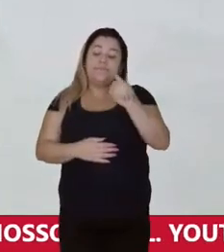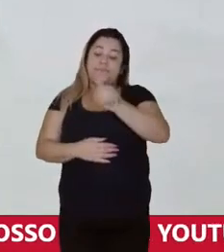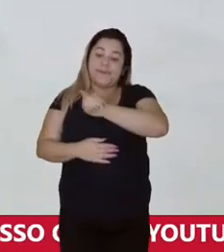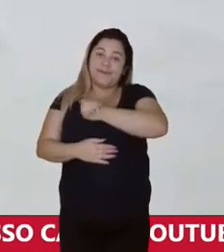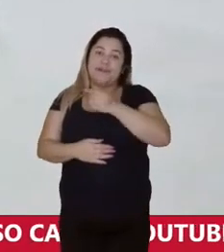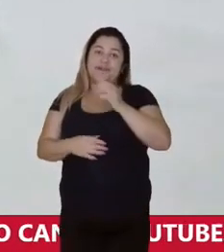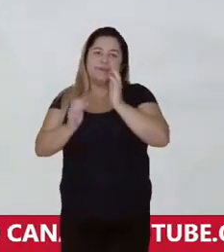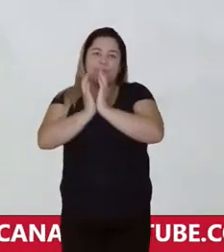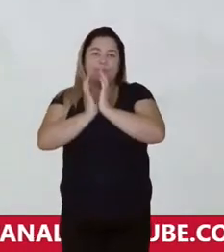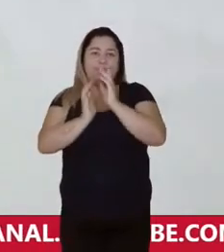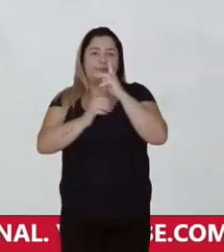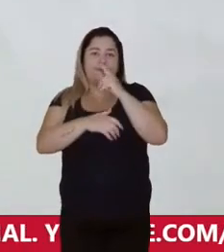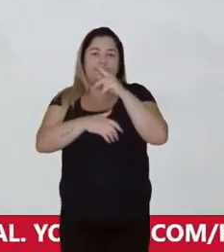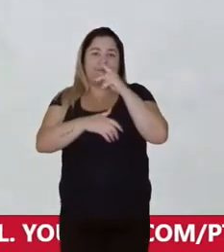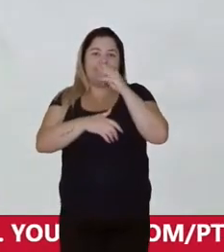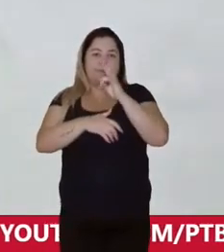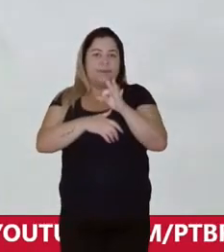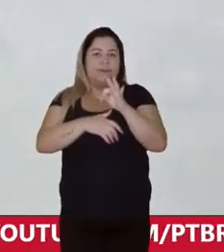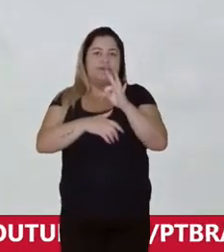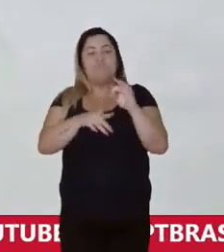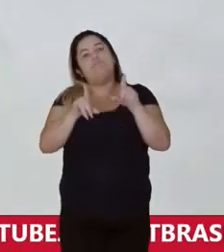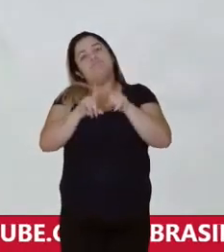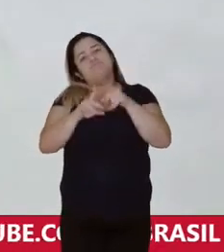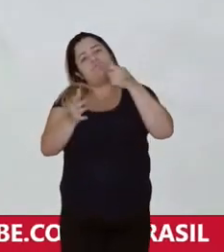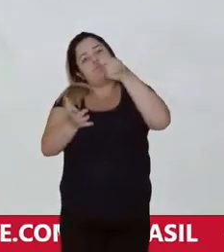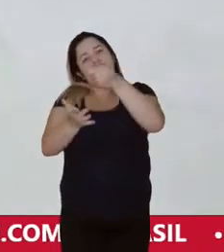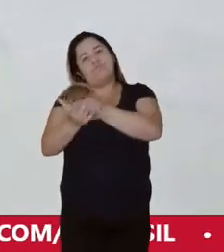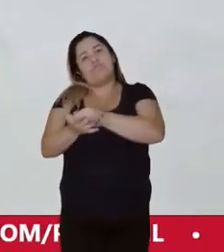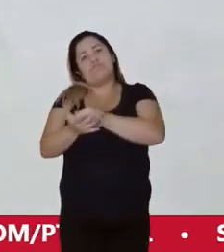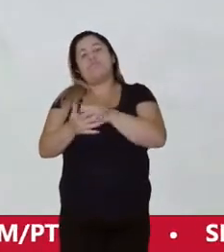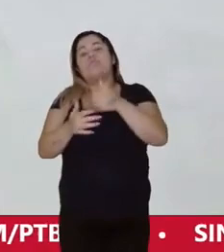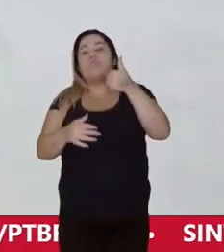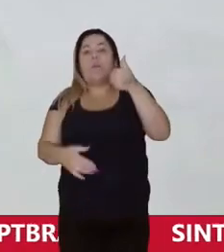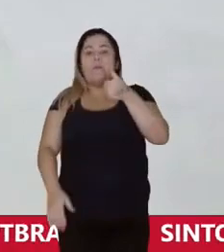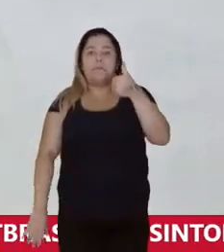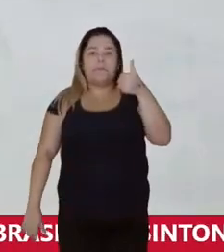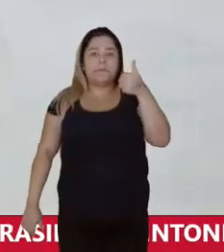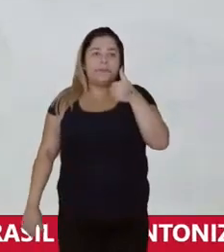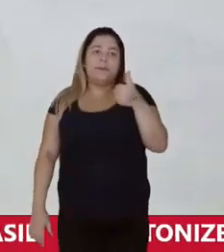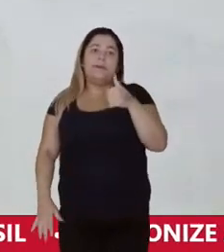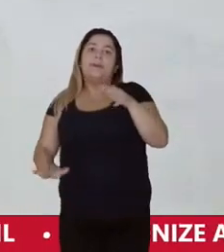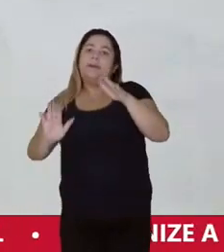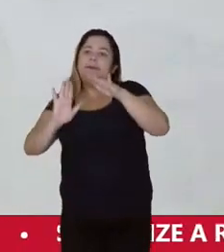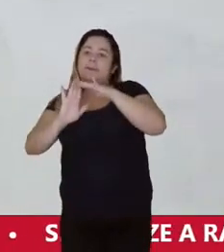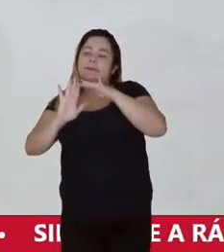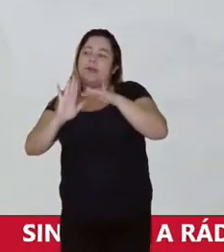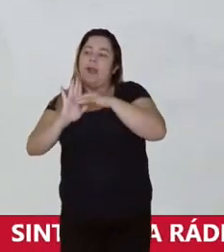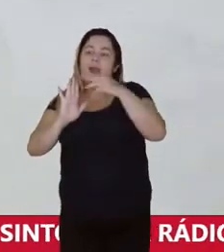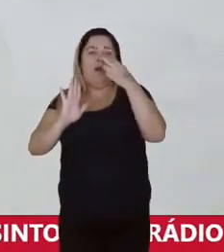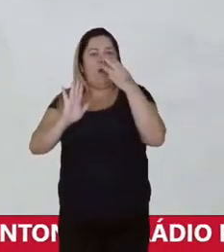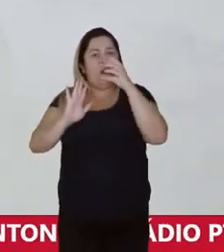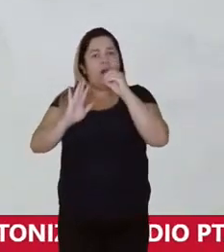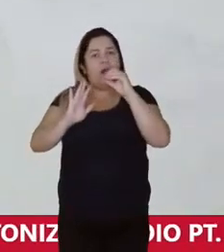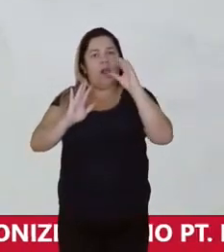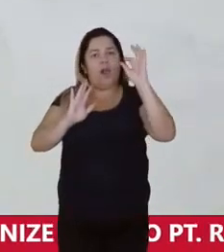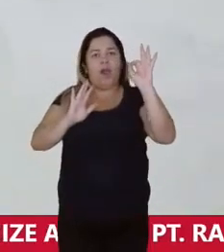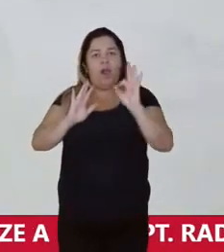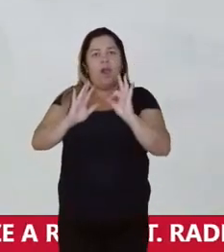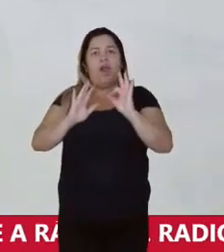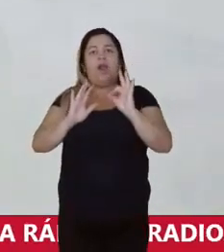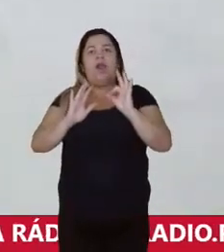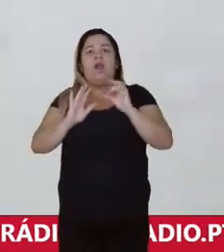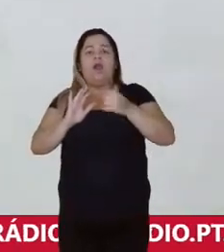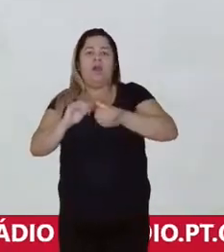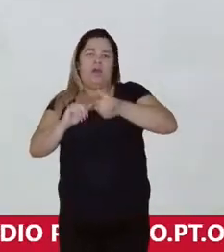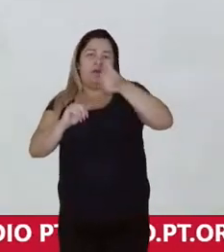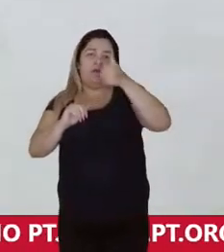é vanguarda nesses direitos. Nosso partido foi o primeiro a instituir os 30% das mulheres, o primeiro a ter paridade